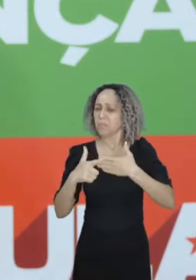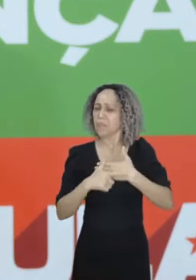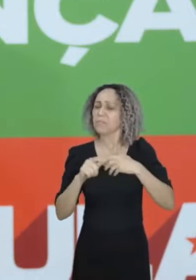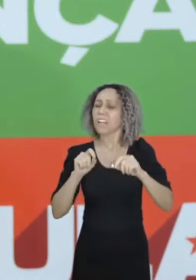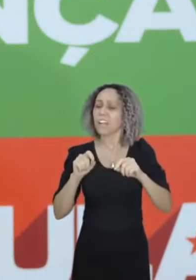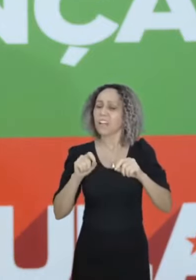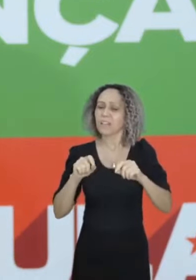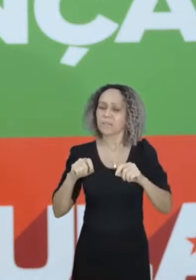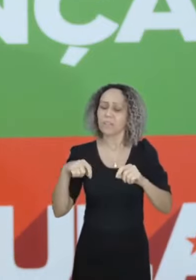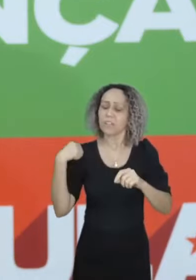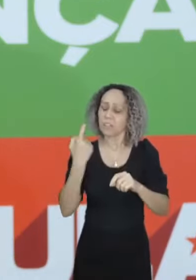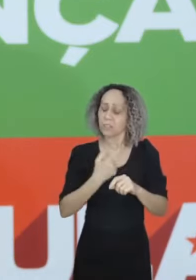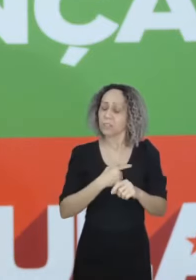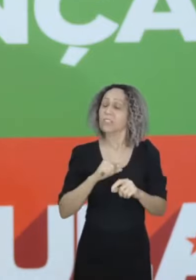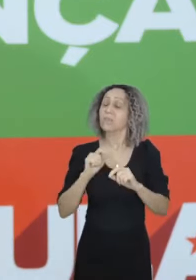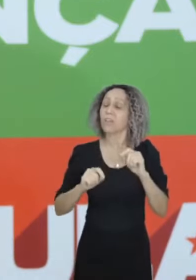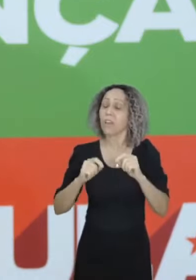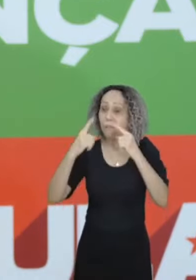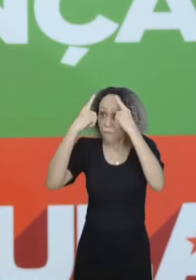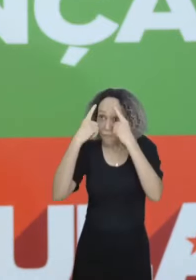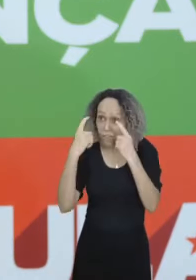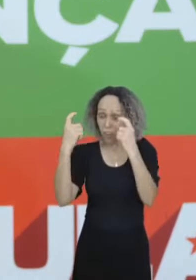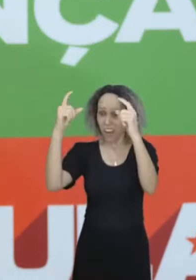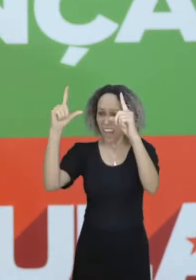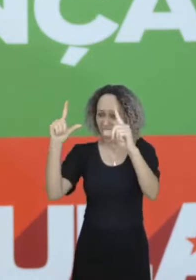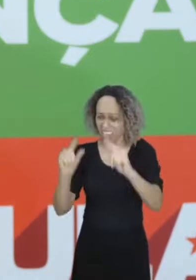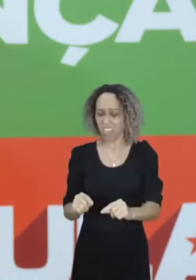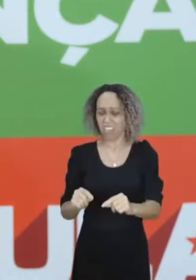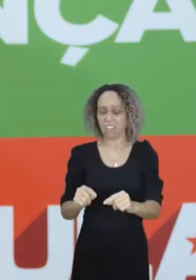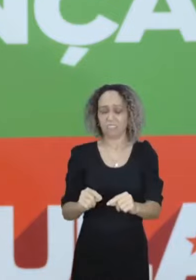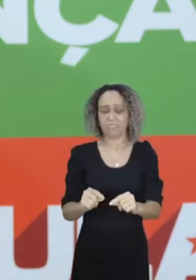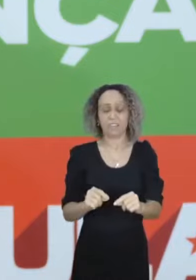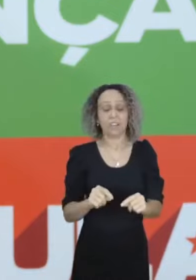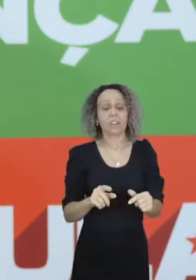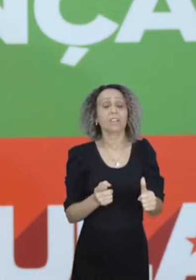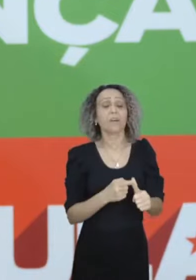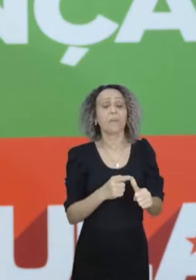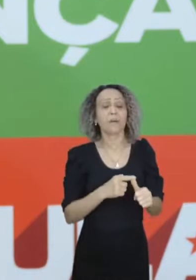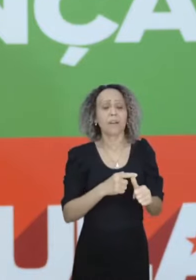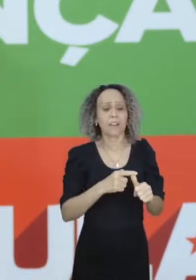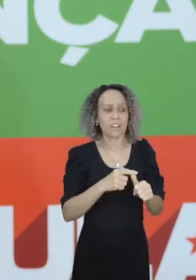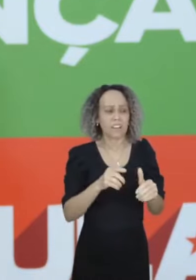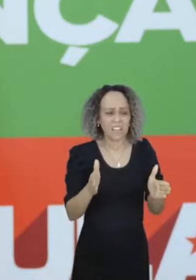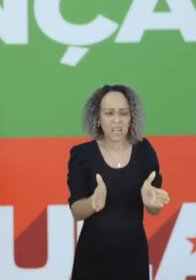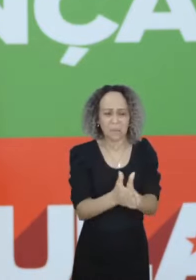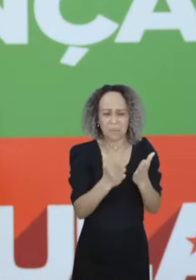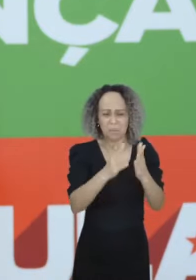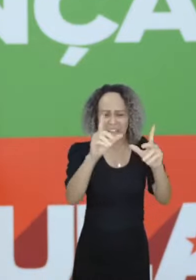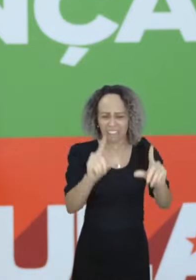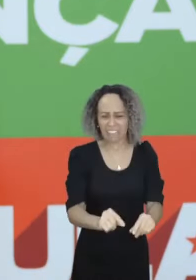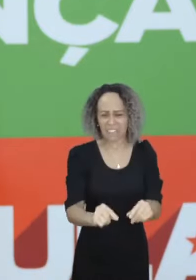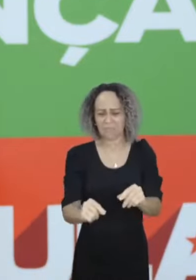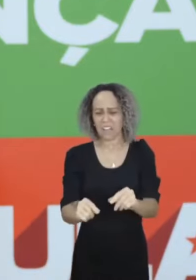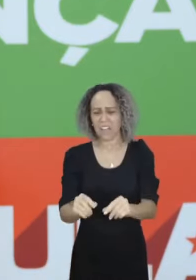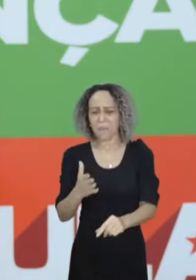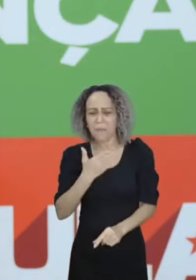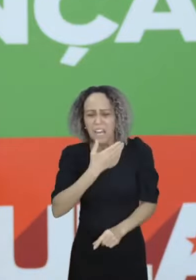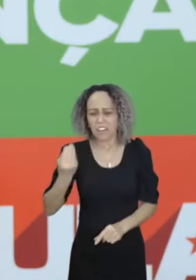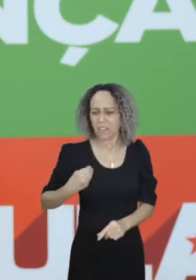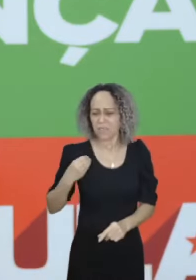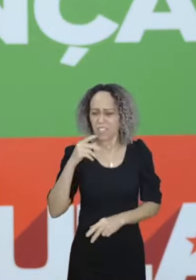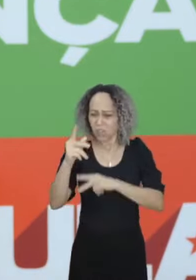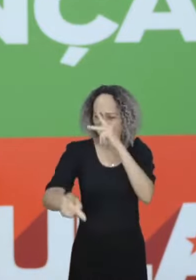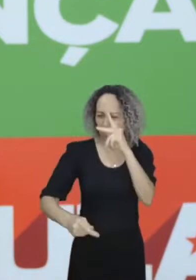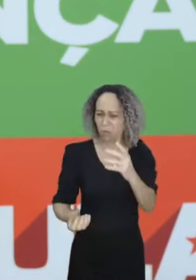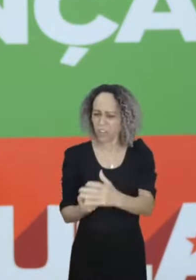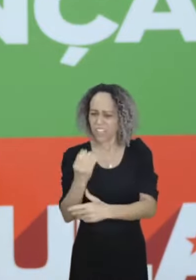significa acabar com a pobreza, melhorar as condições de vida do povo, gerar emprego, gerar oportunidade de viver decentemente para as